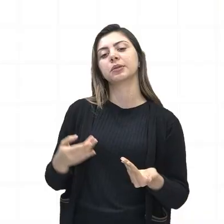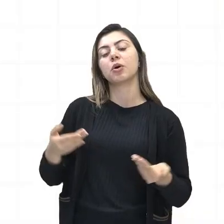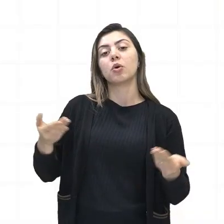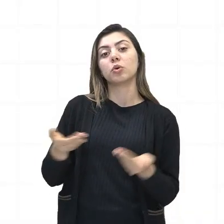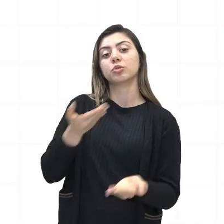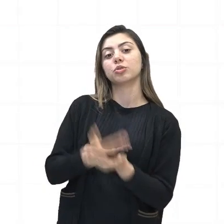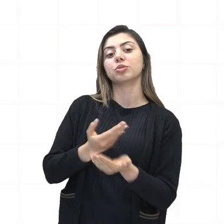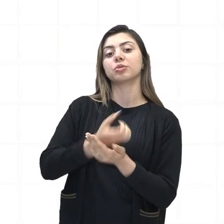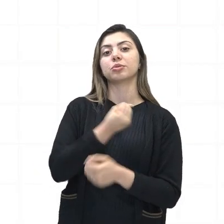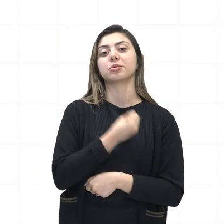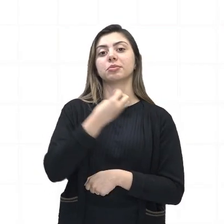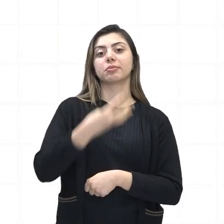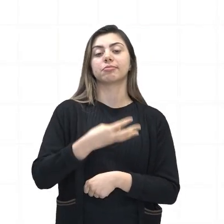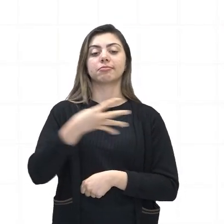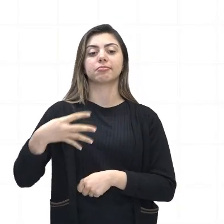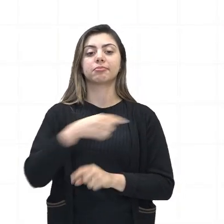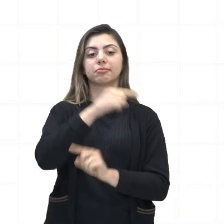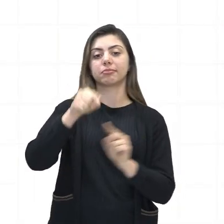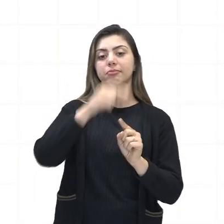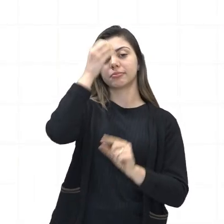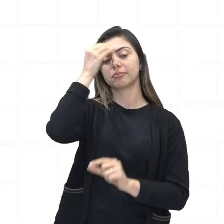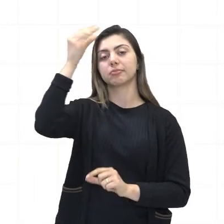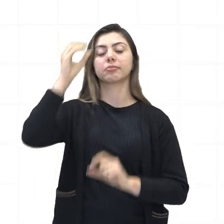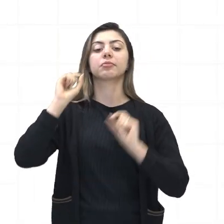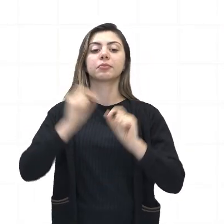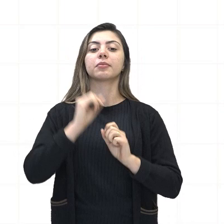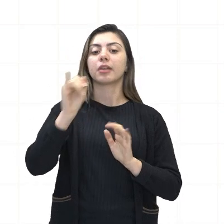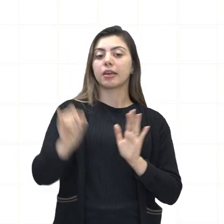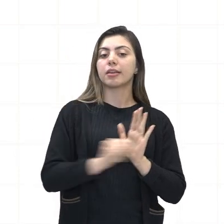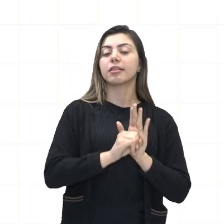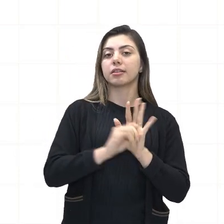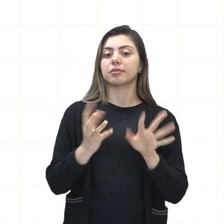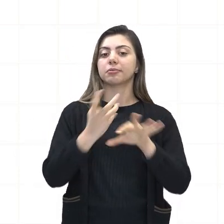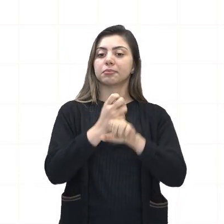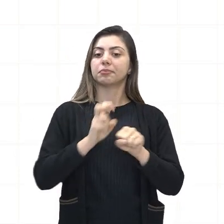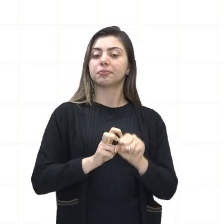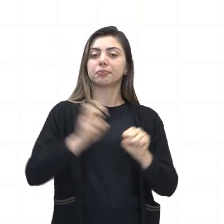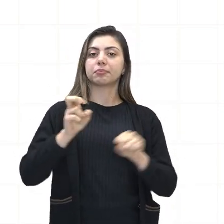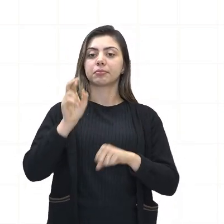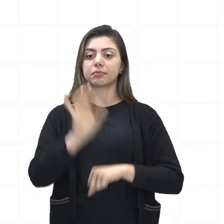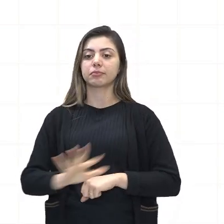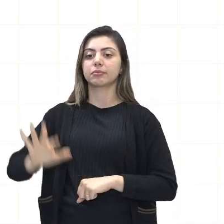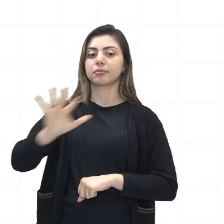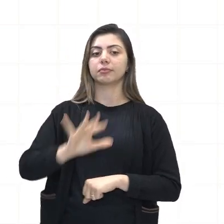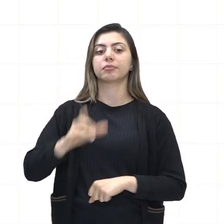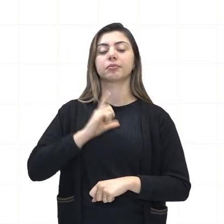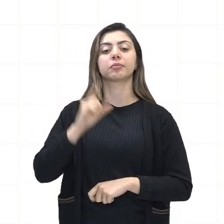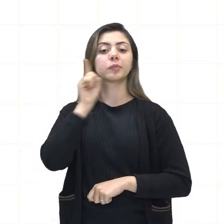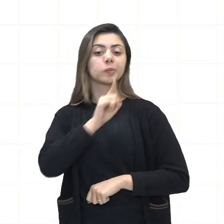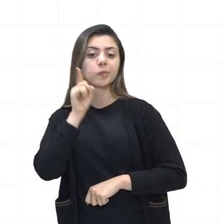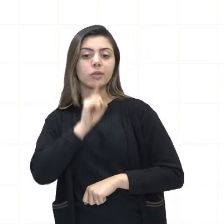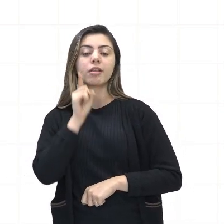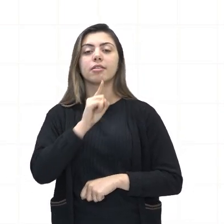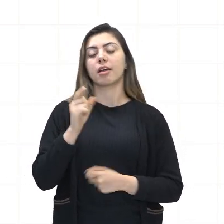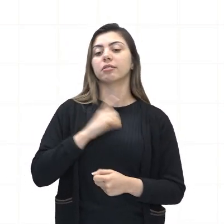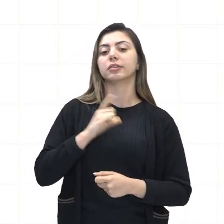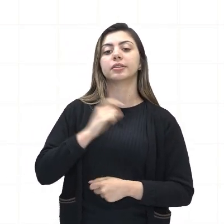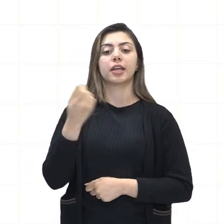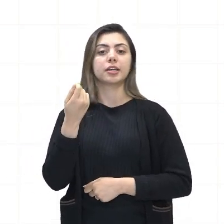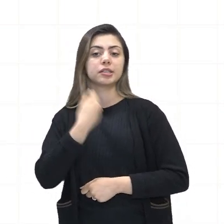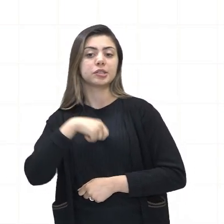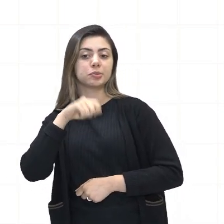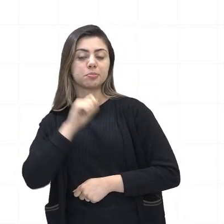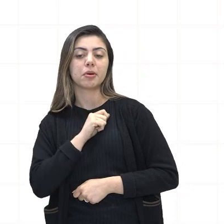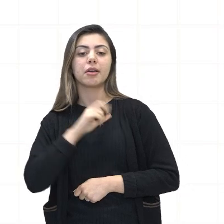aula 34, tá? O objeto de conhecimento, identidades e interculturalidades regionais. Estados Unidos da América, América